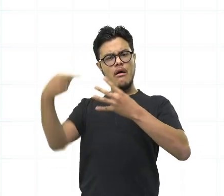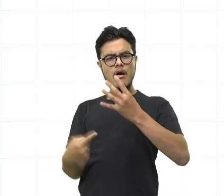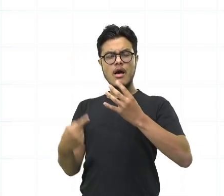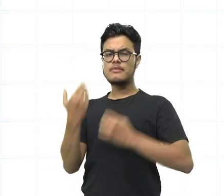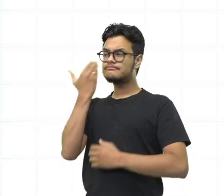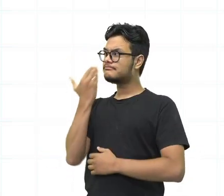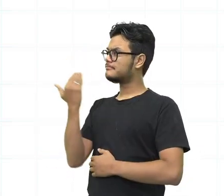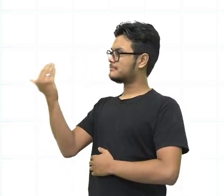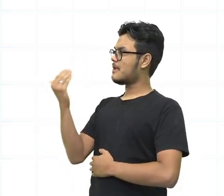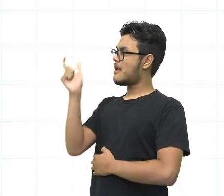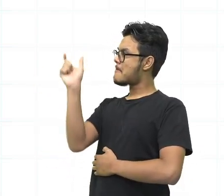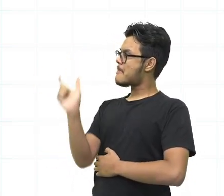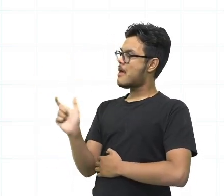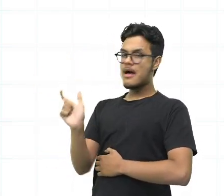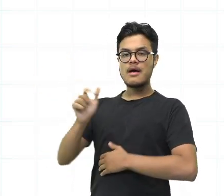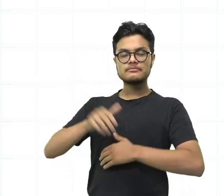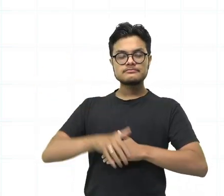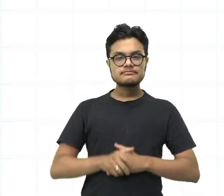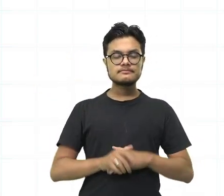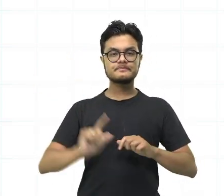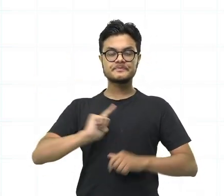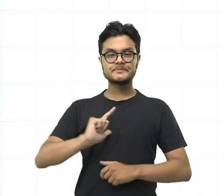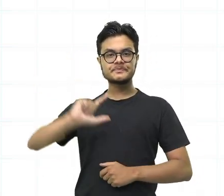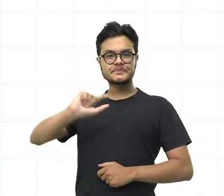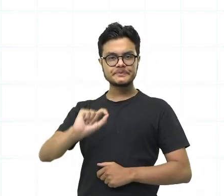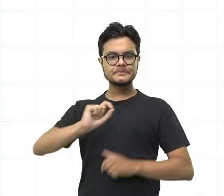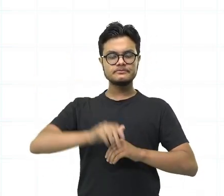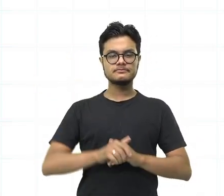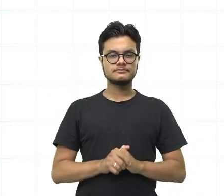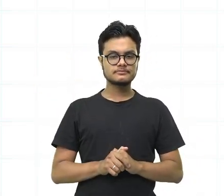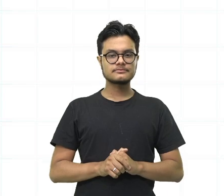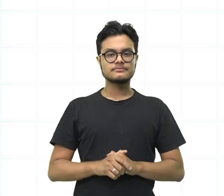todas, certo? Todas vai ter o